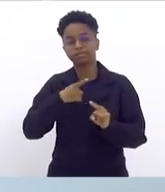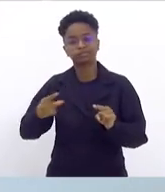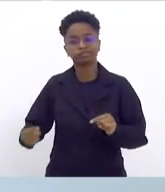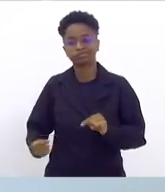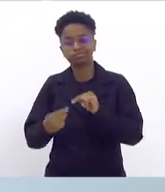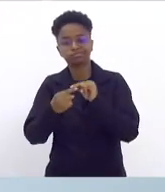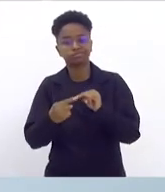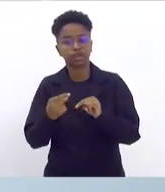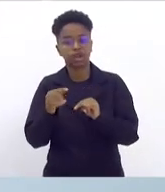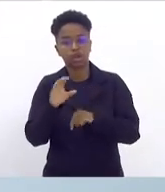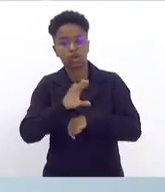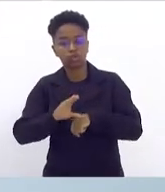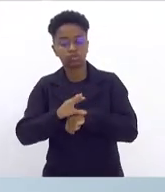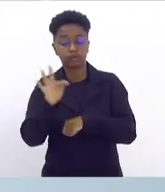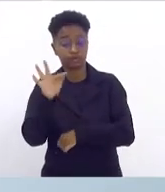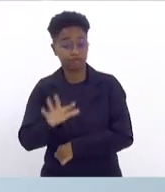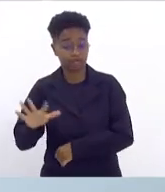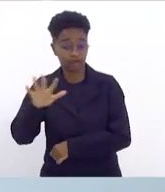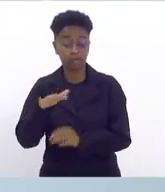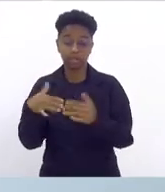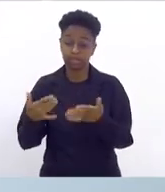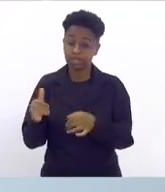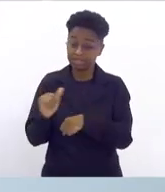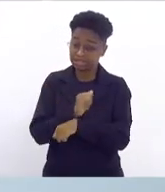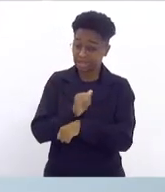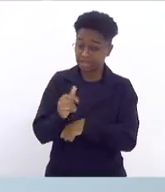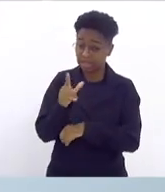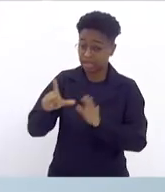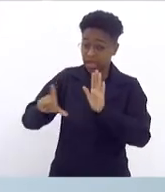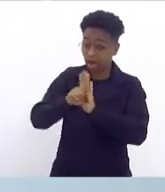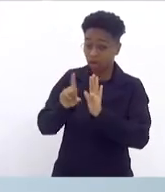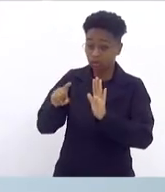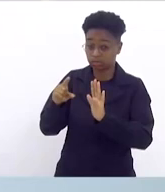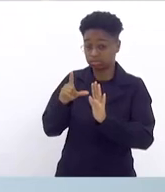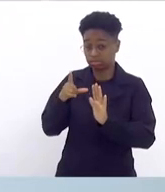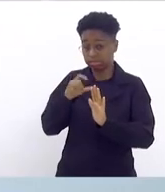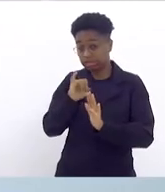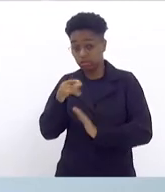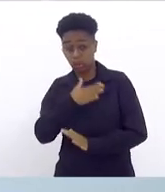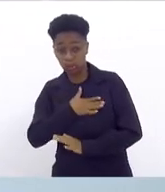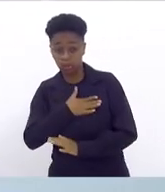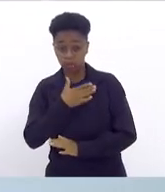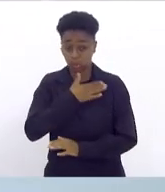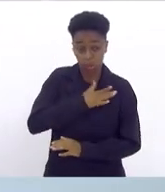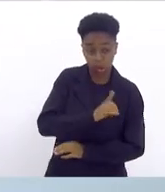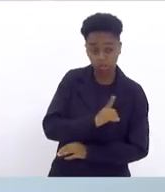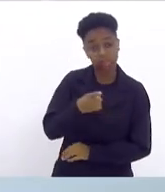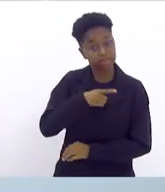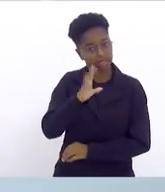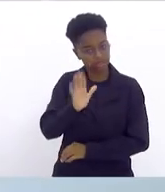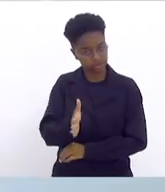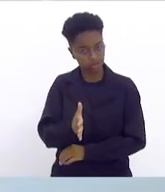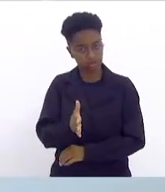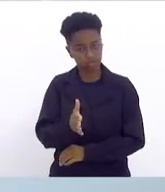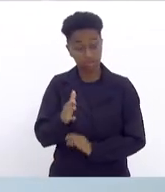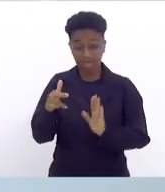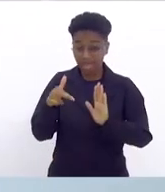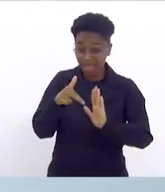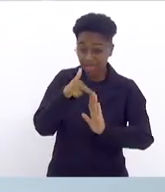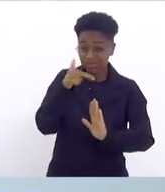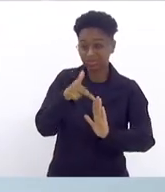Constituição Federal. Então, o instrumento legal, gostemos ou não, ele existe. Uma